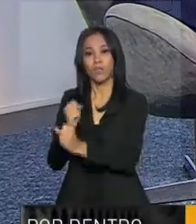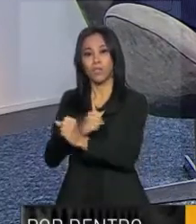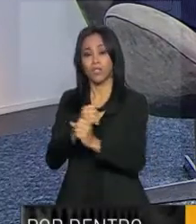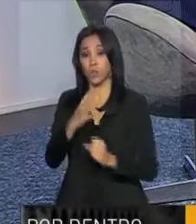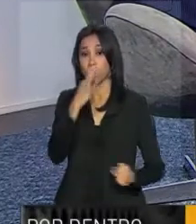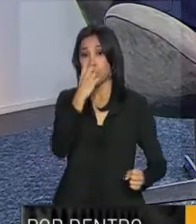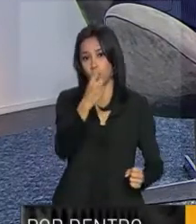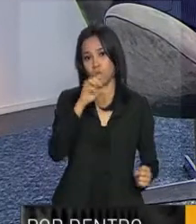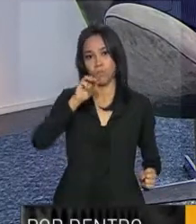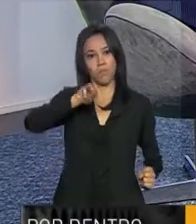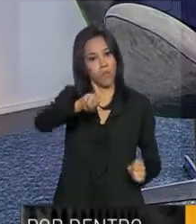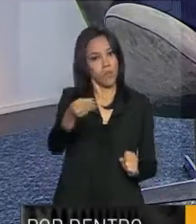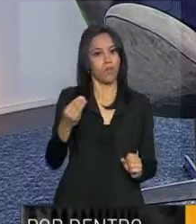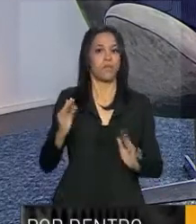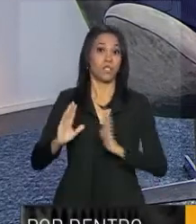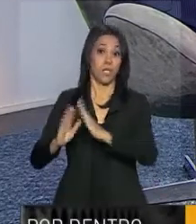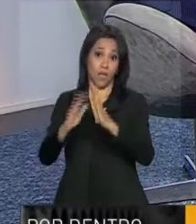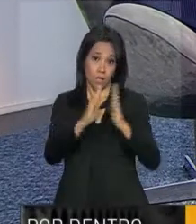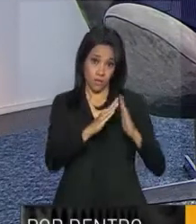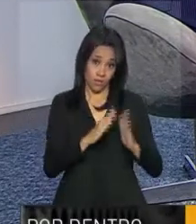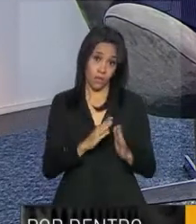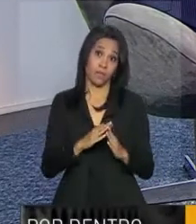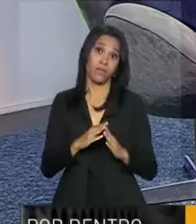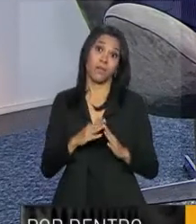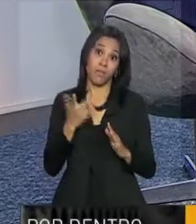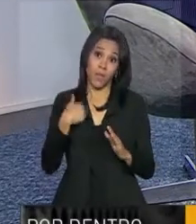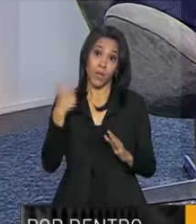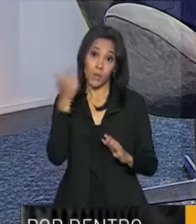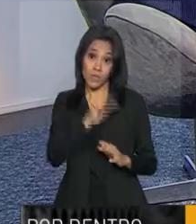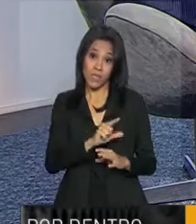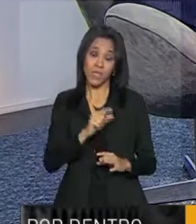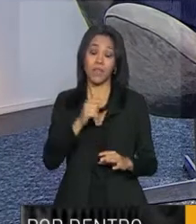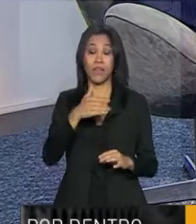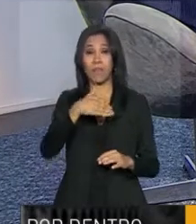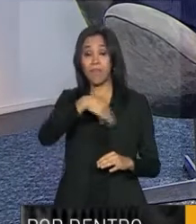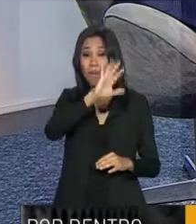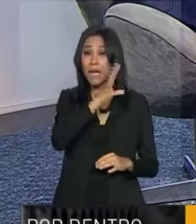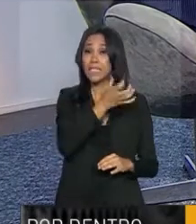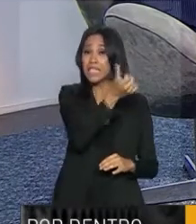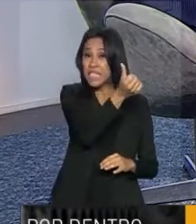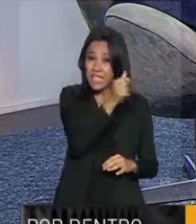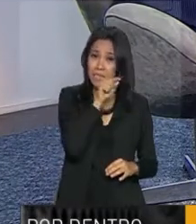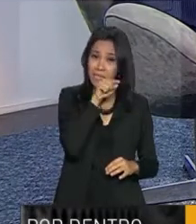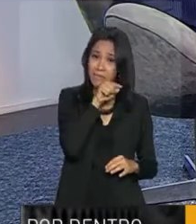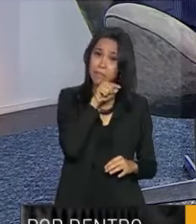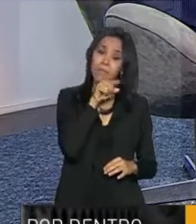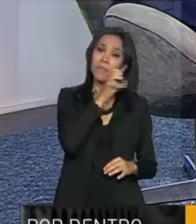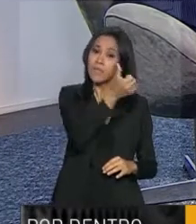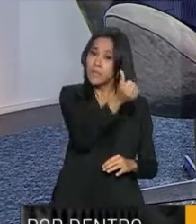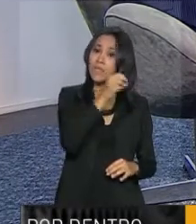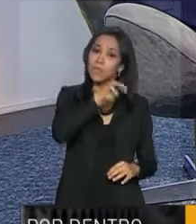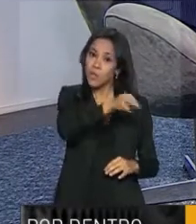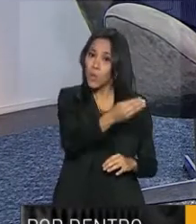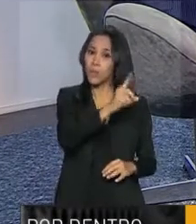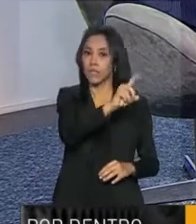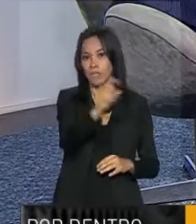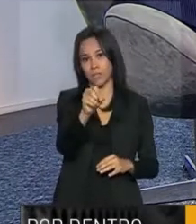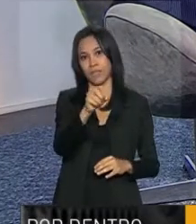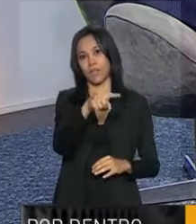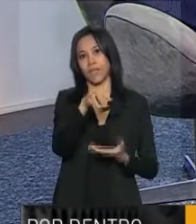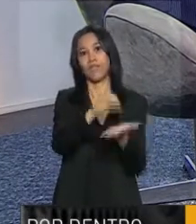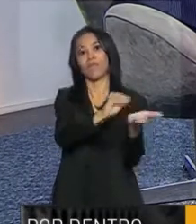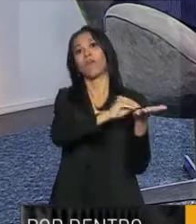moradias para atingir um défice de mais de 6 milhões então é um número expressivo é o número confiante que cada unidade habitacional